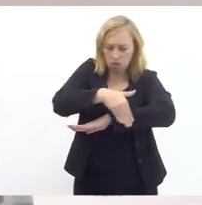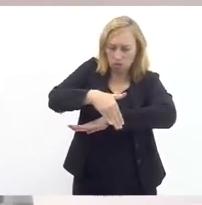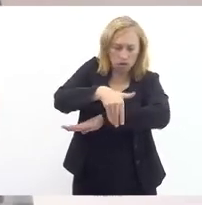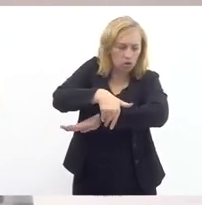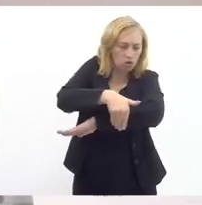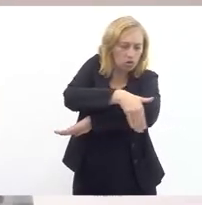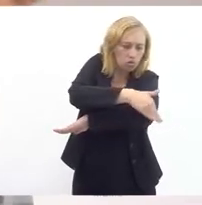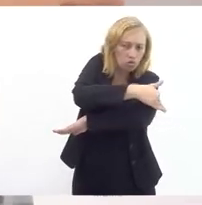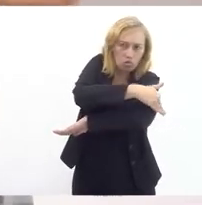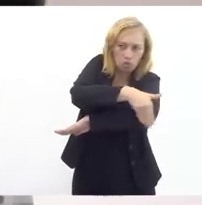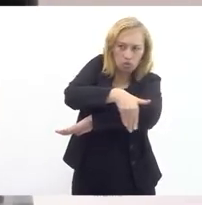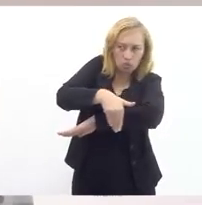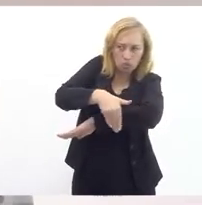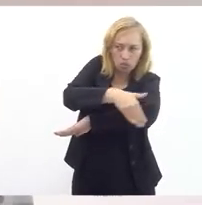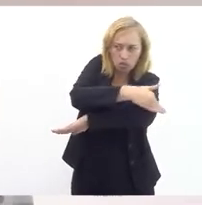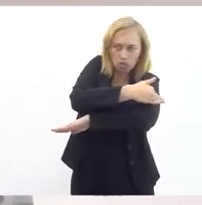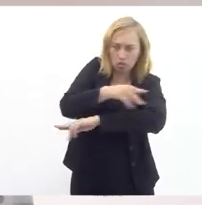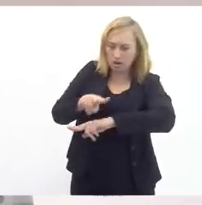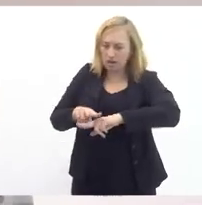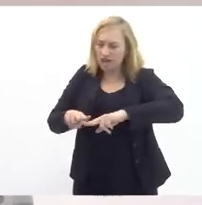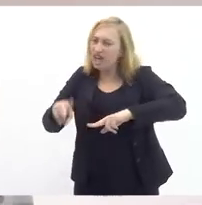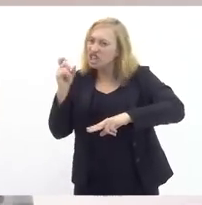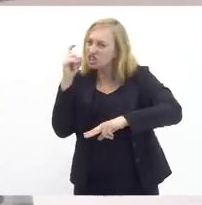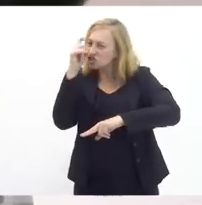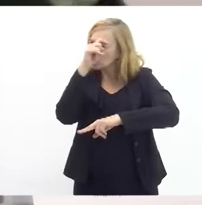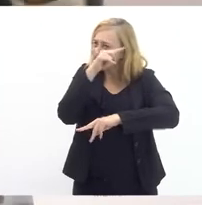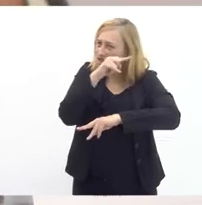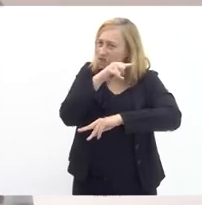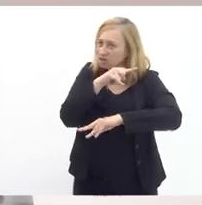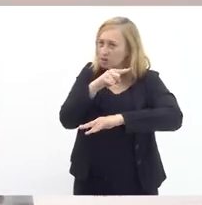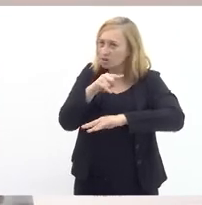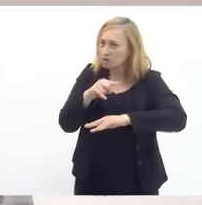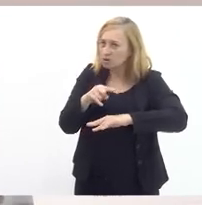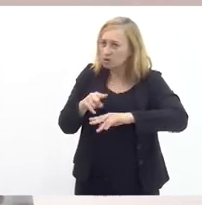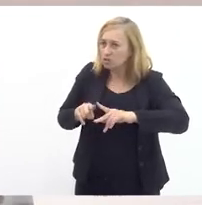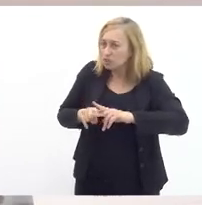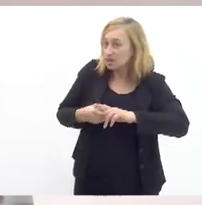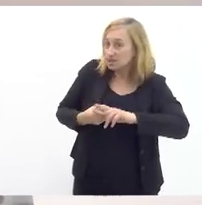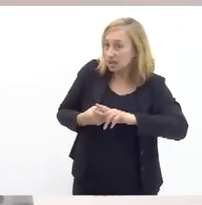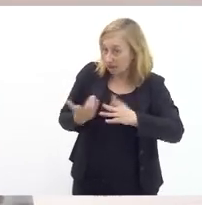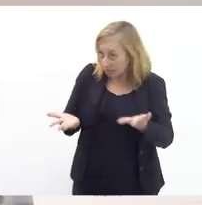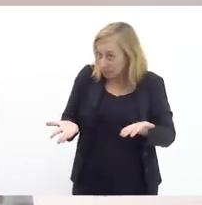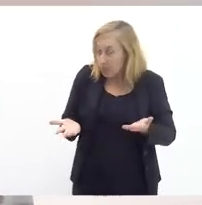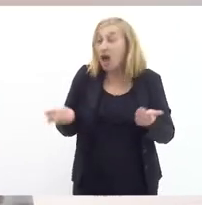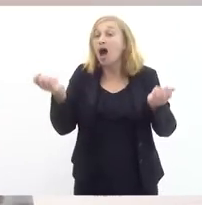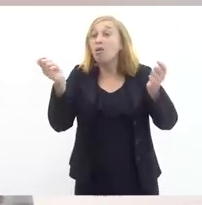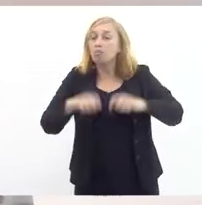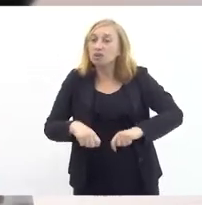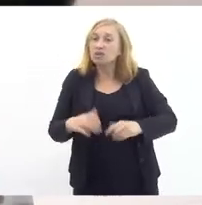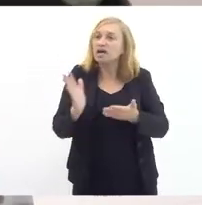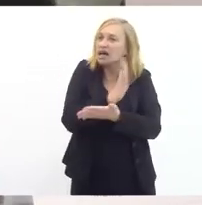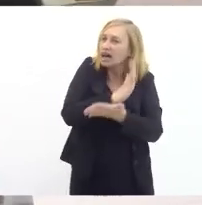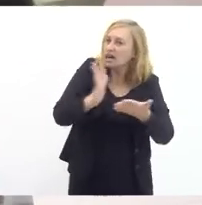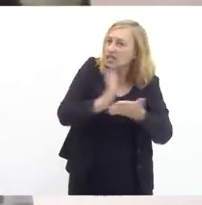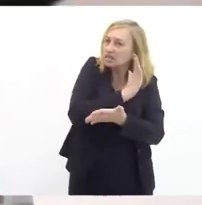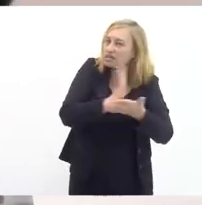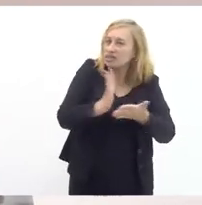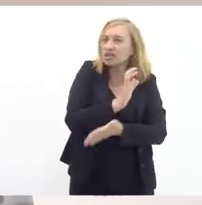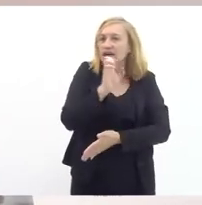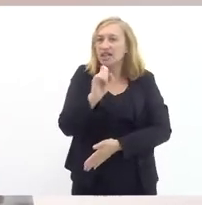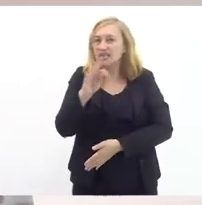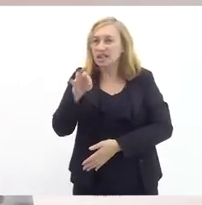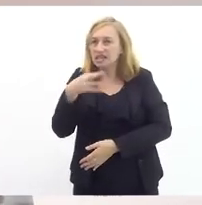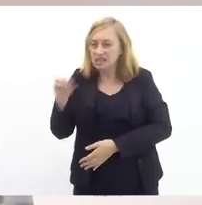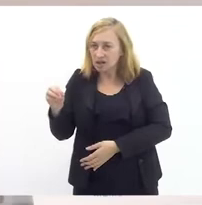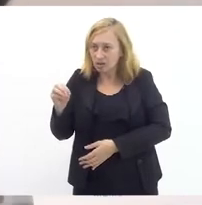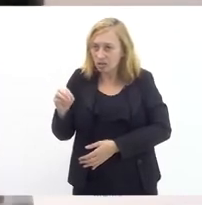curva é mais difícil de alinhar que uma estação em tangente. E, muitas vezes, a possibilidade de ter estações que sejam um